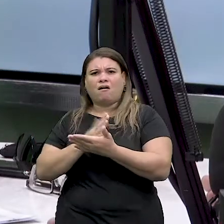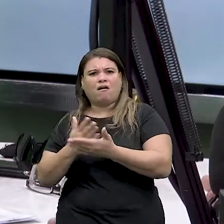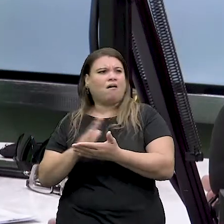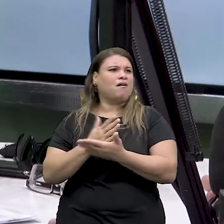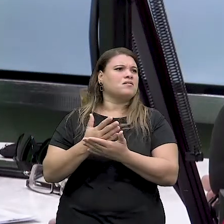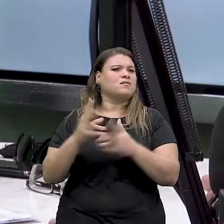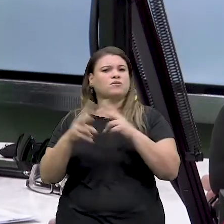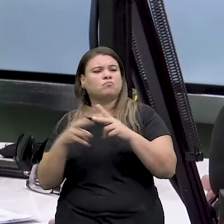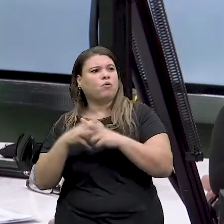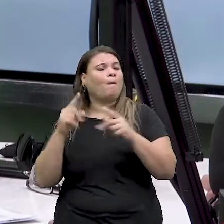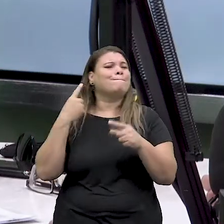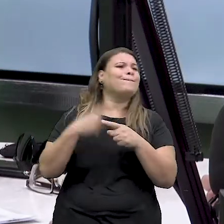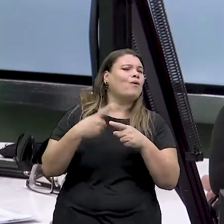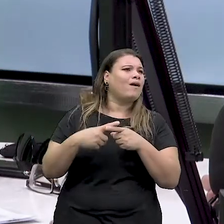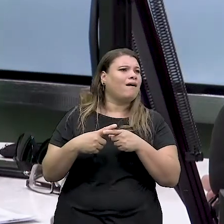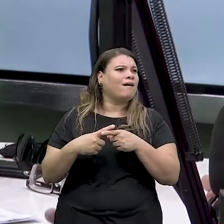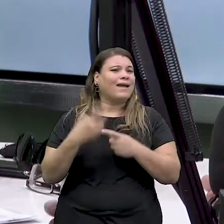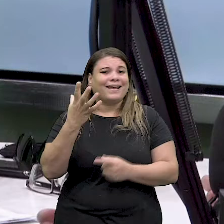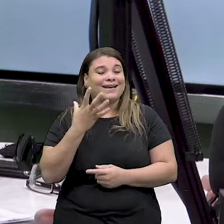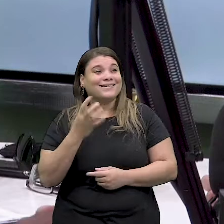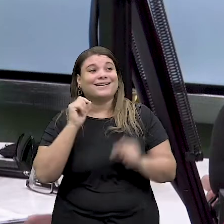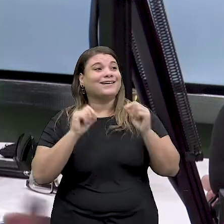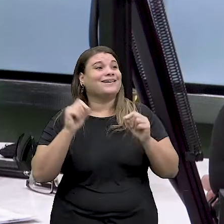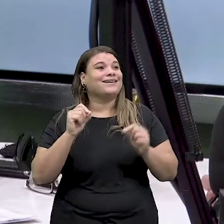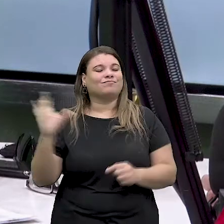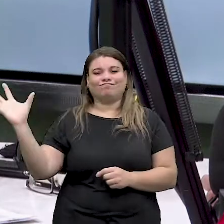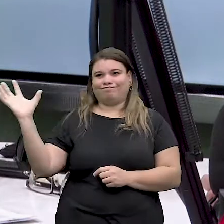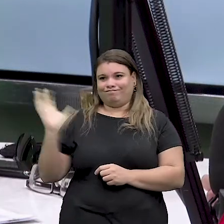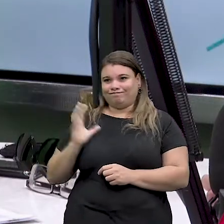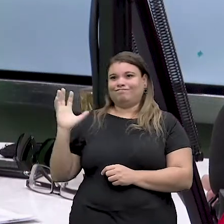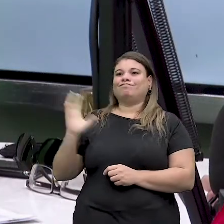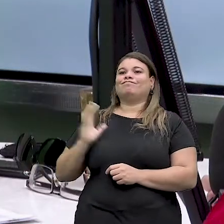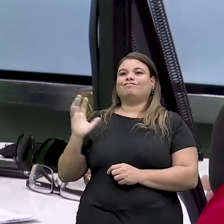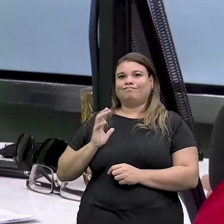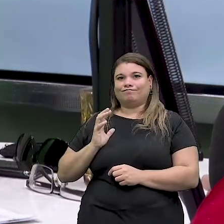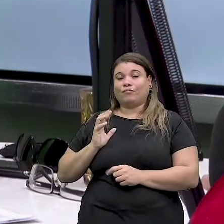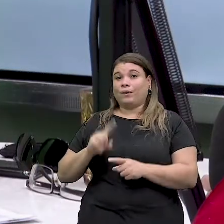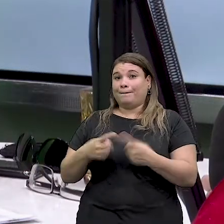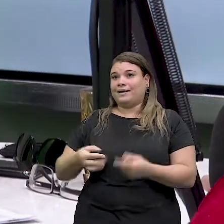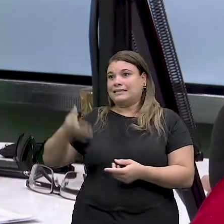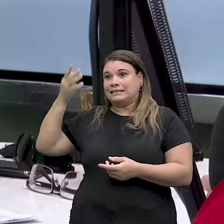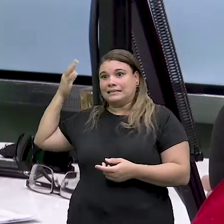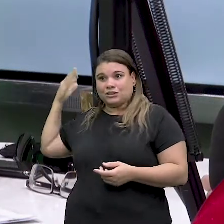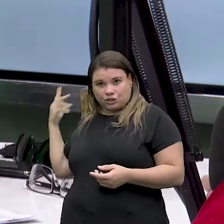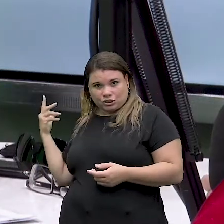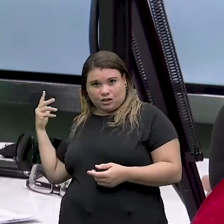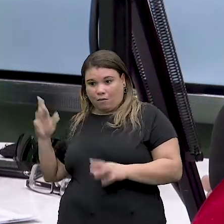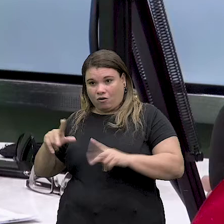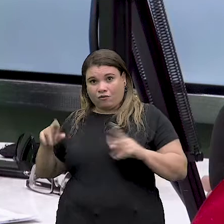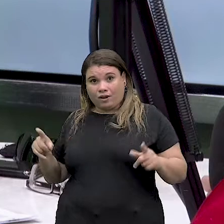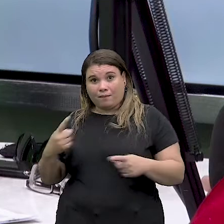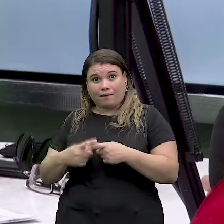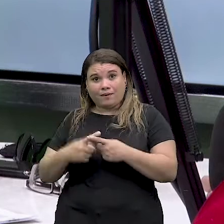também expandiram pelo mundo afora, o que eles queriam? Tempero, né? Basicamente tempero, que era muito caro,